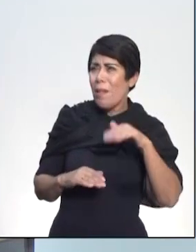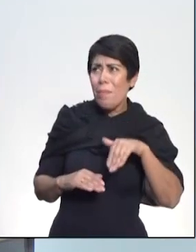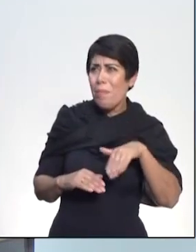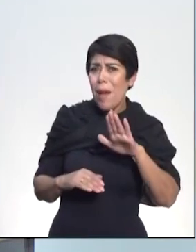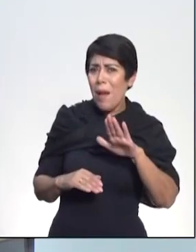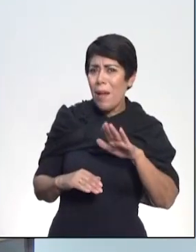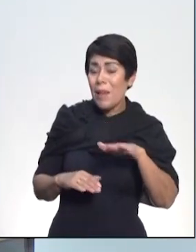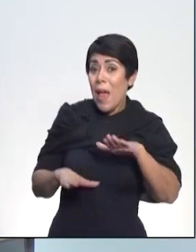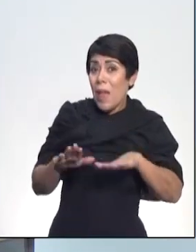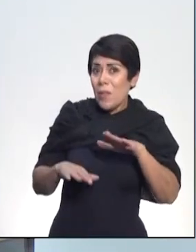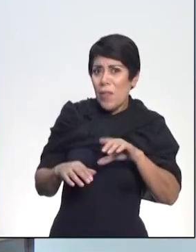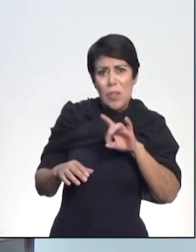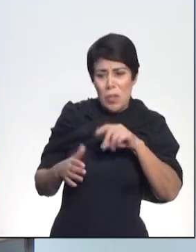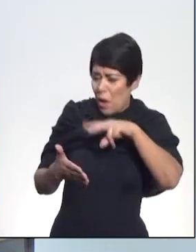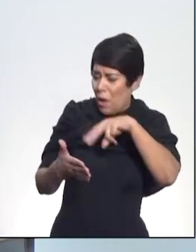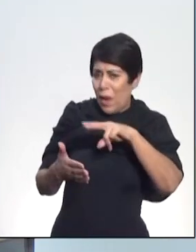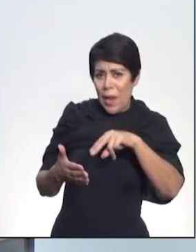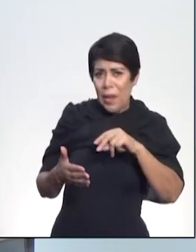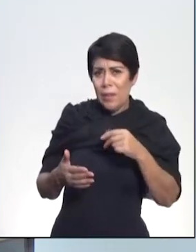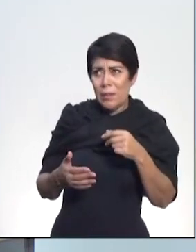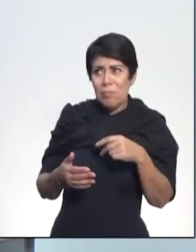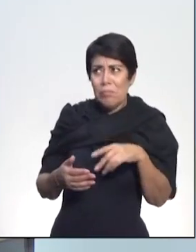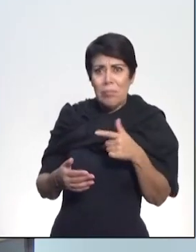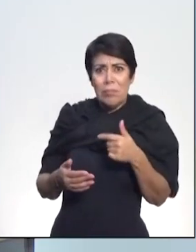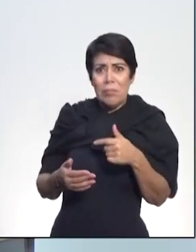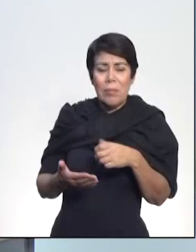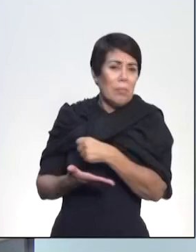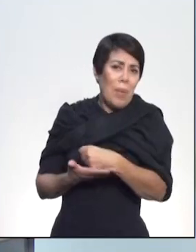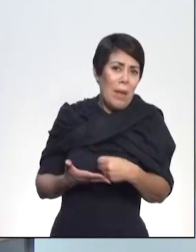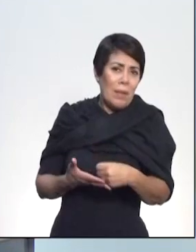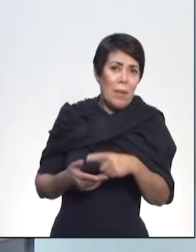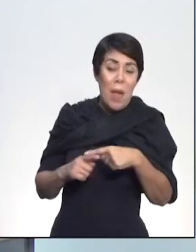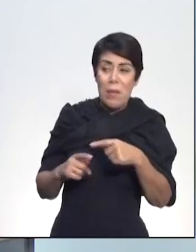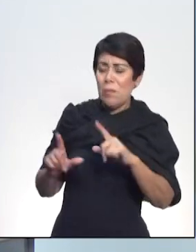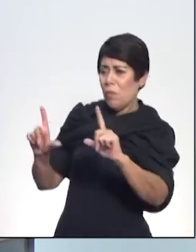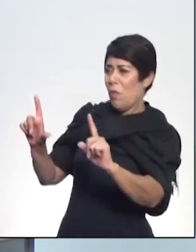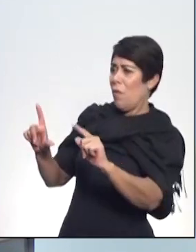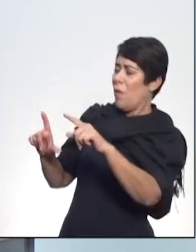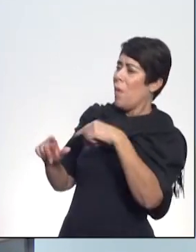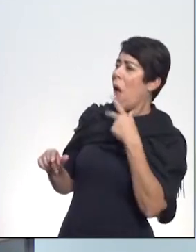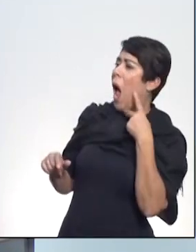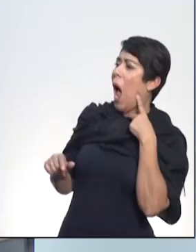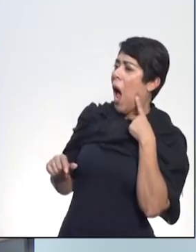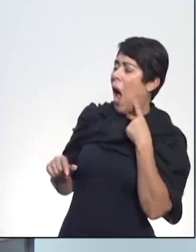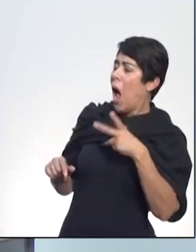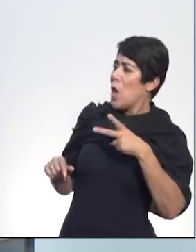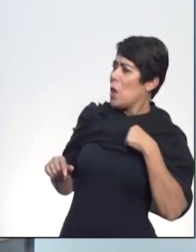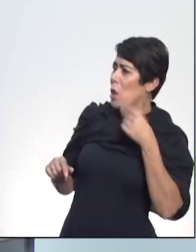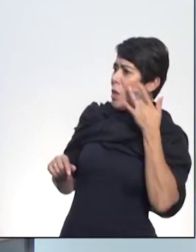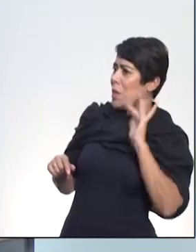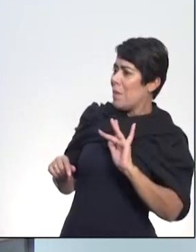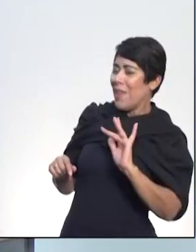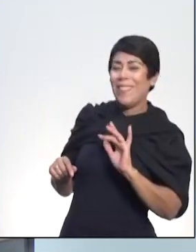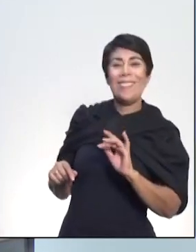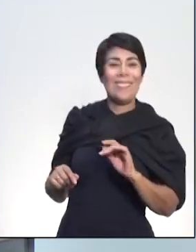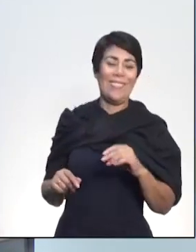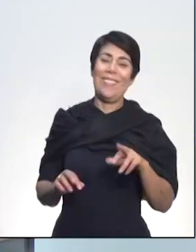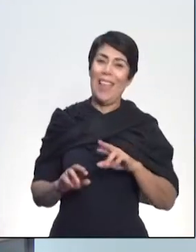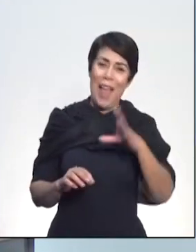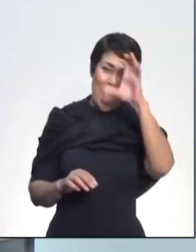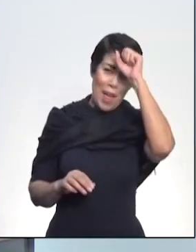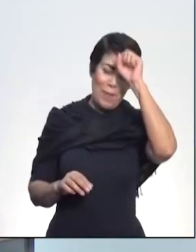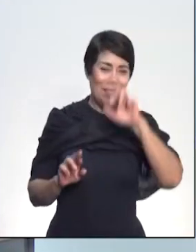no livro, né, conforme eu vou lendo, passa desapercebido. Né? Coloquei também ali, para não deixar de